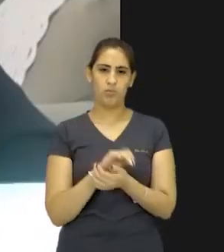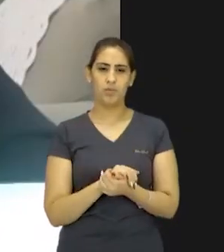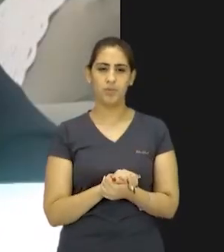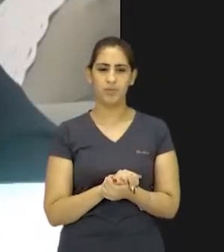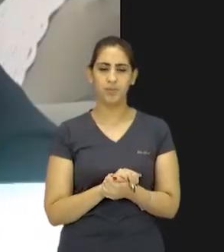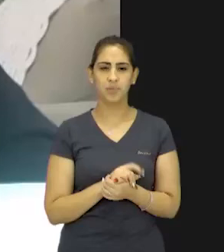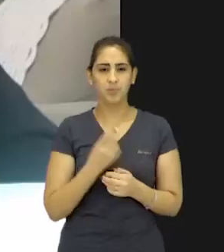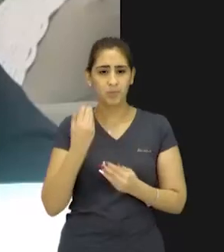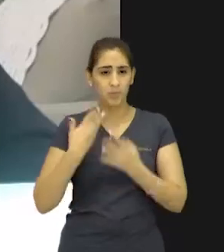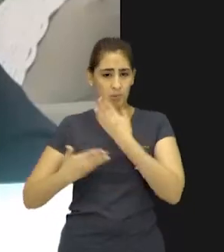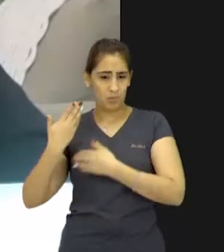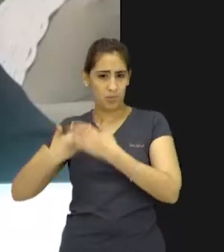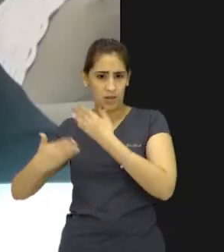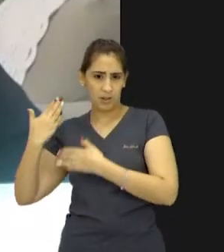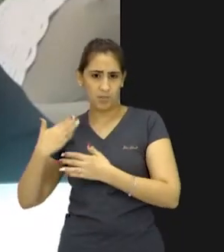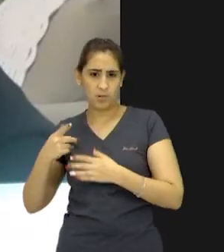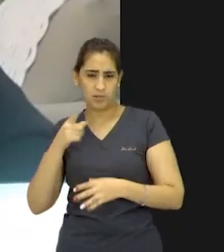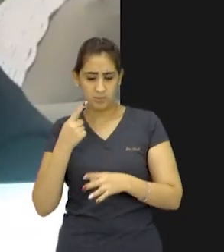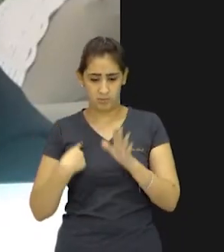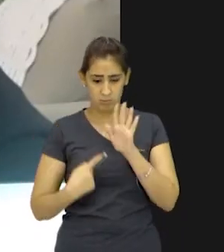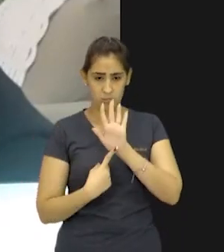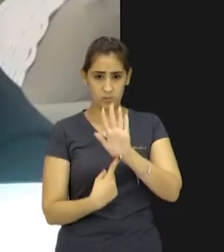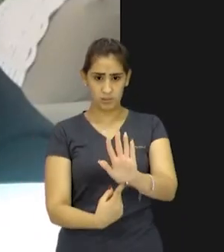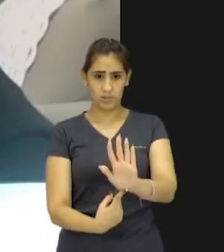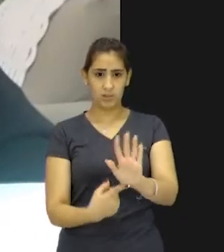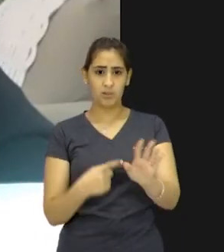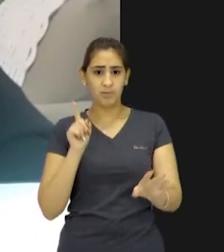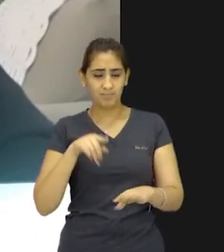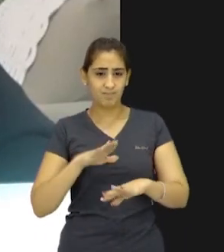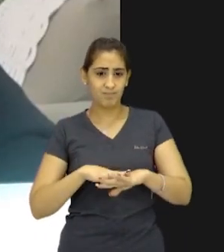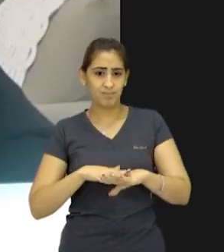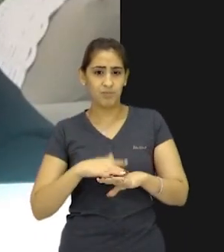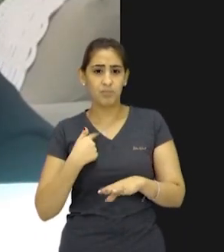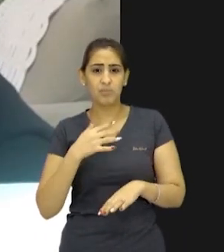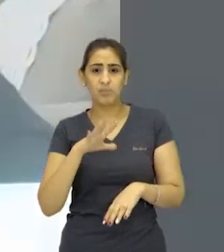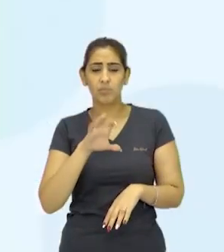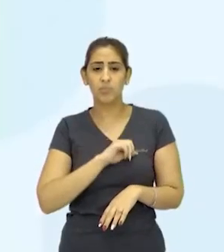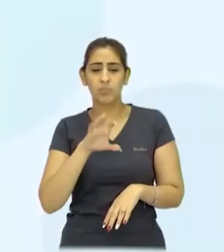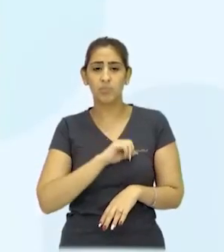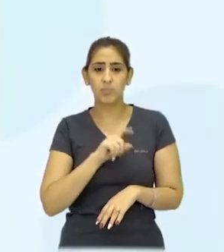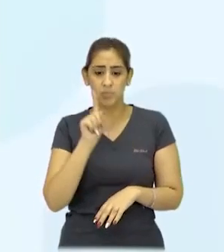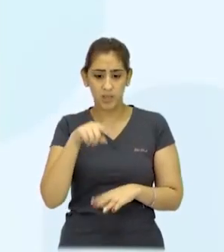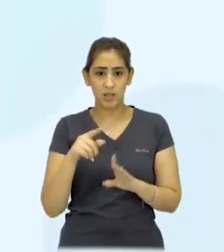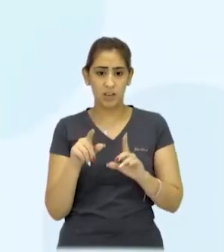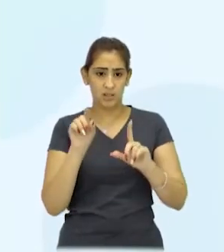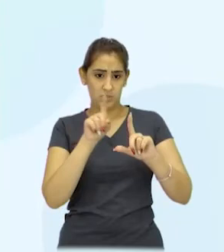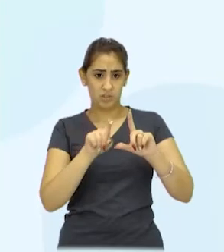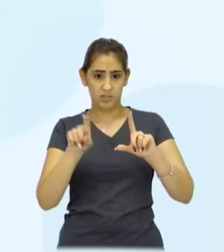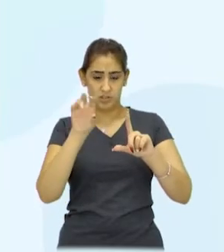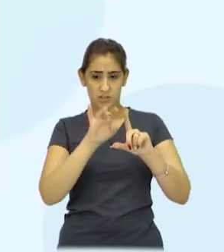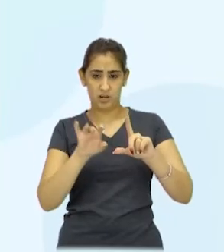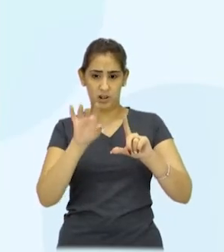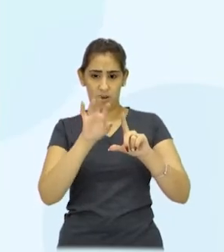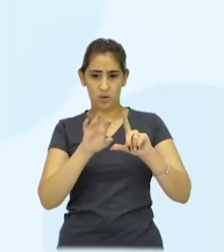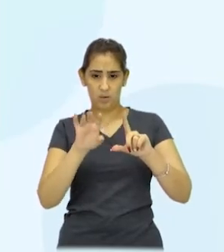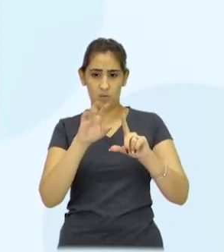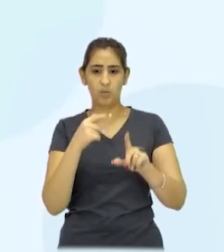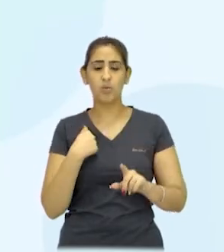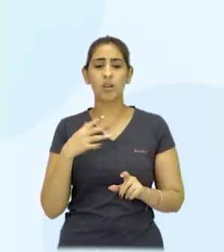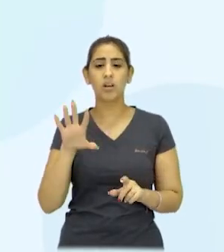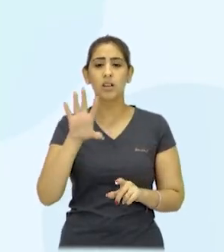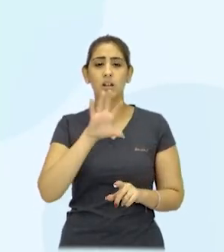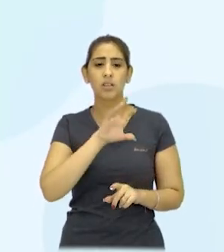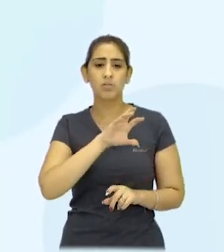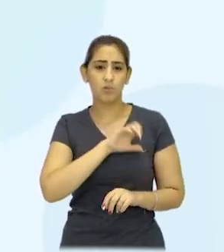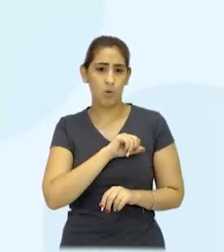uma época, esse que você está mostrando, praticamente é um trabalho digital, né? Foi feito no Corel,